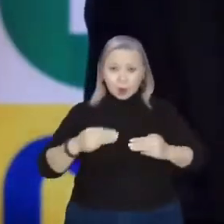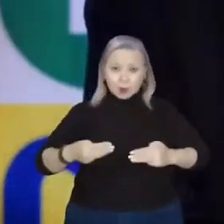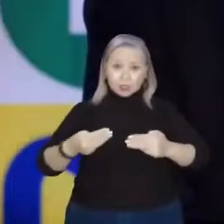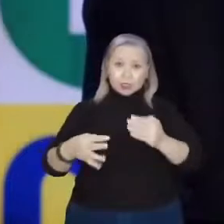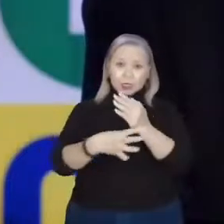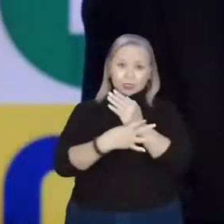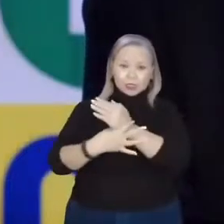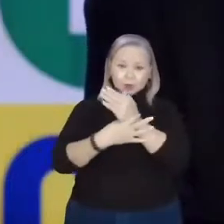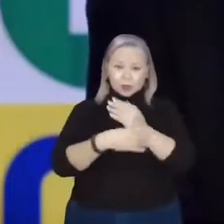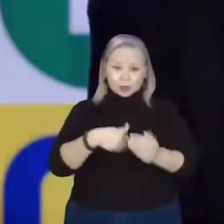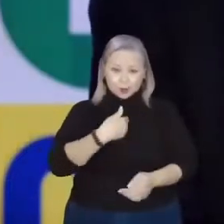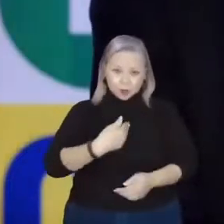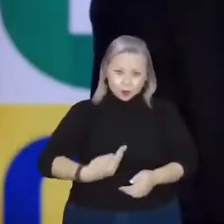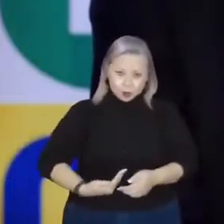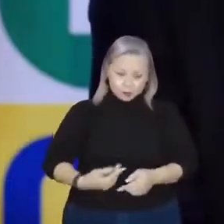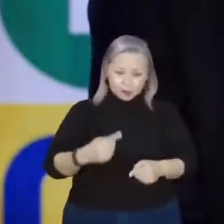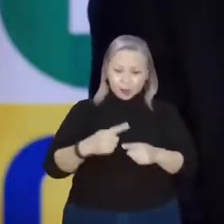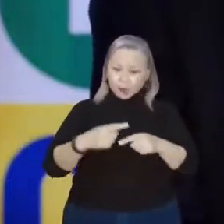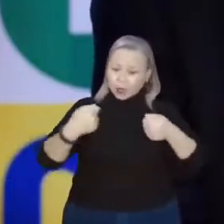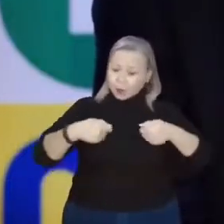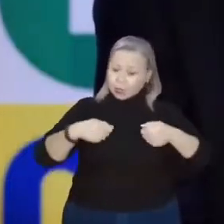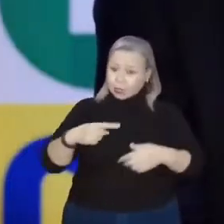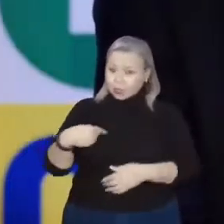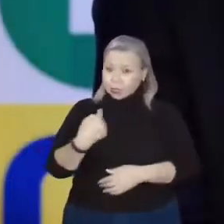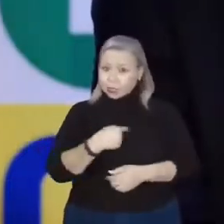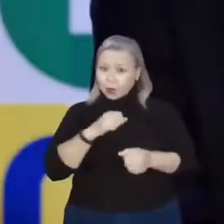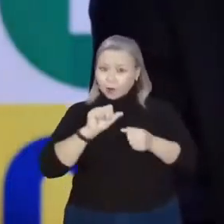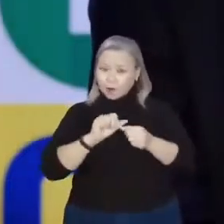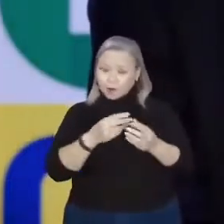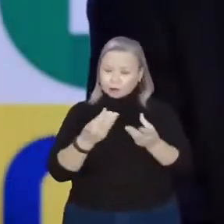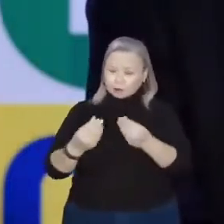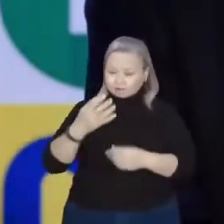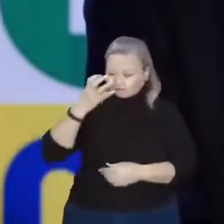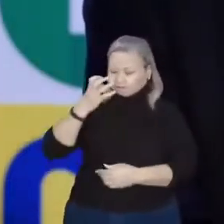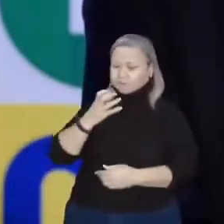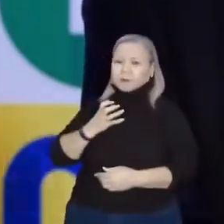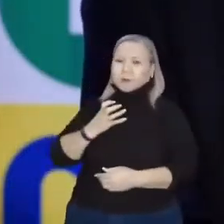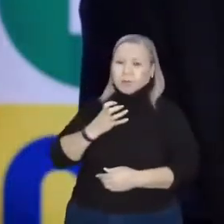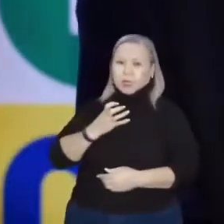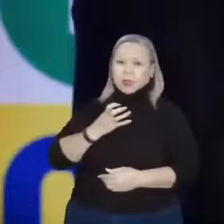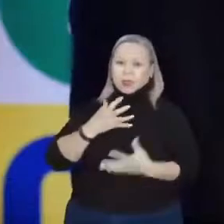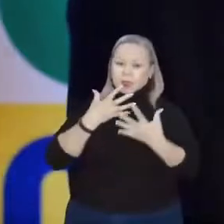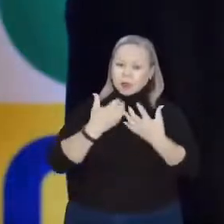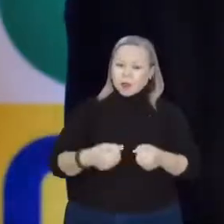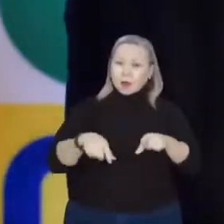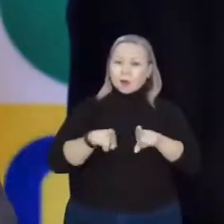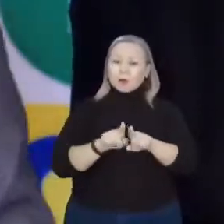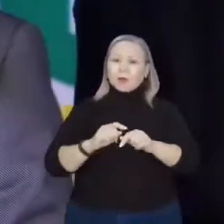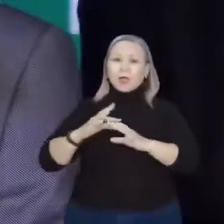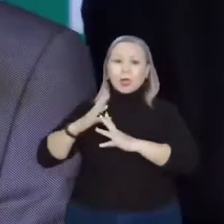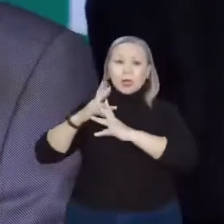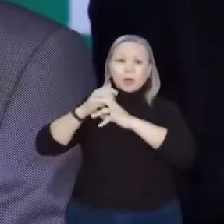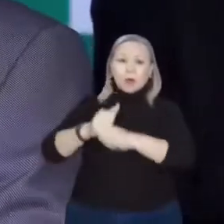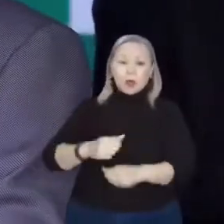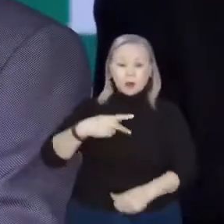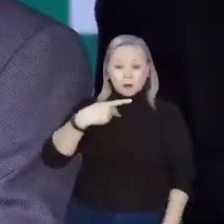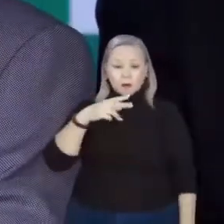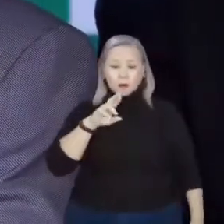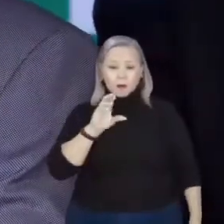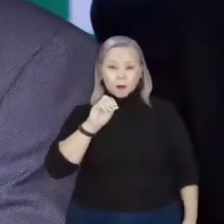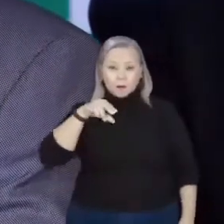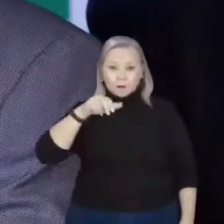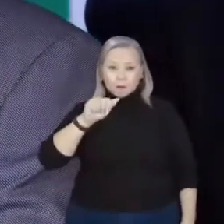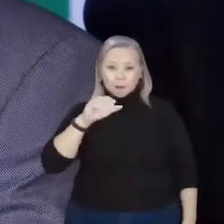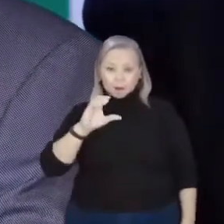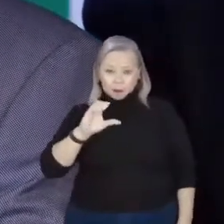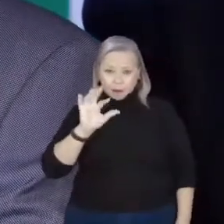Pública. Porque é preciso que a gente faça com muita seriedade. Nós vamos, inclusive, recuperar o PRONAF, que foi um programa lançado